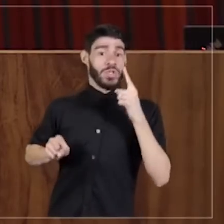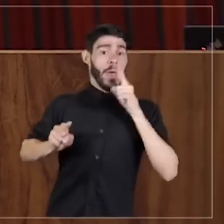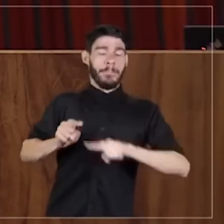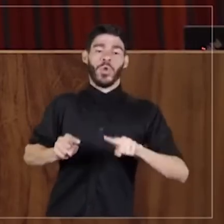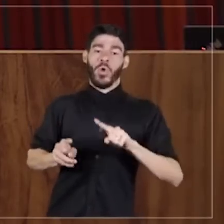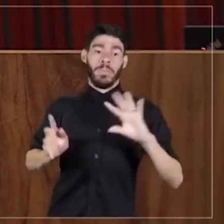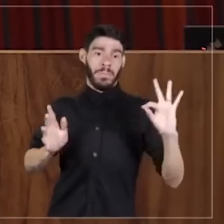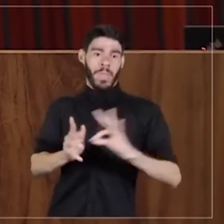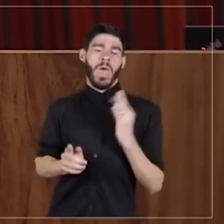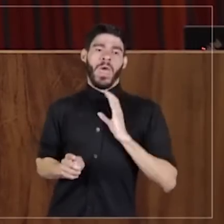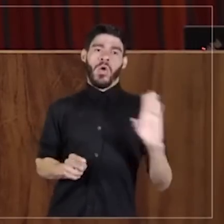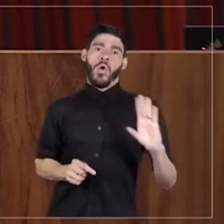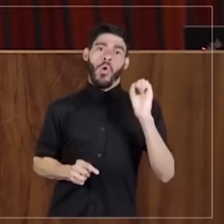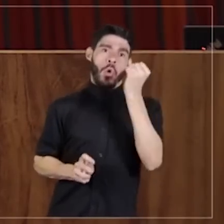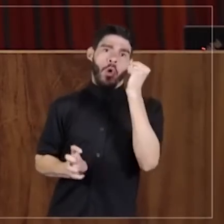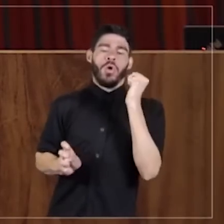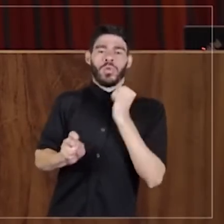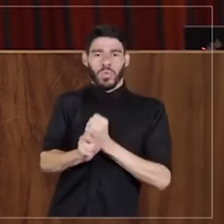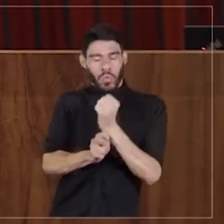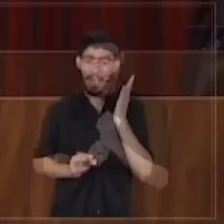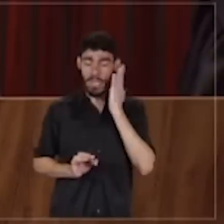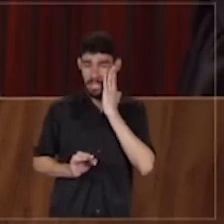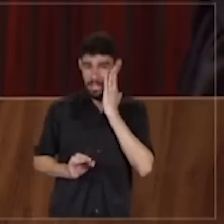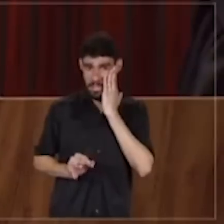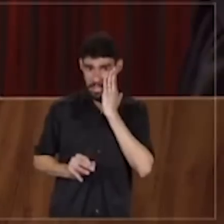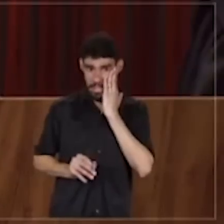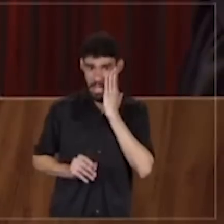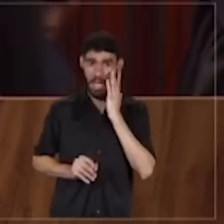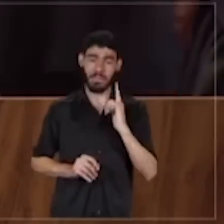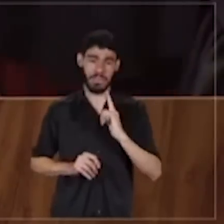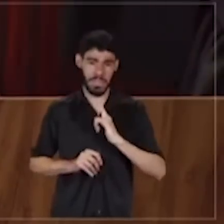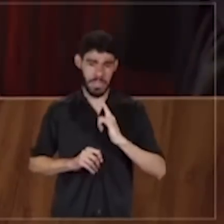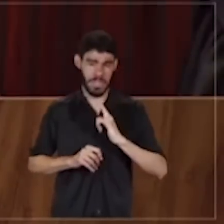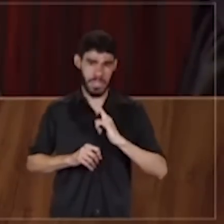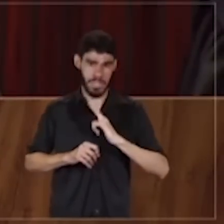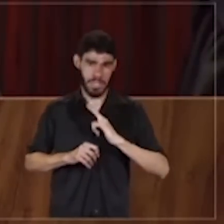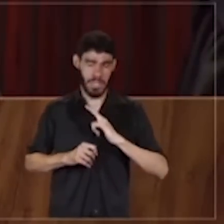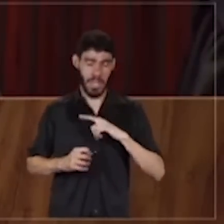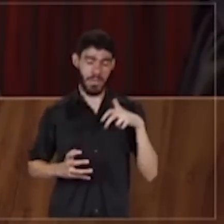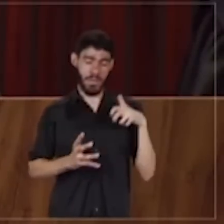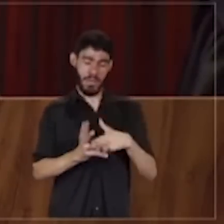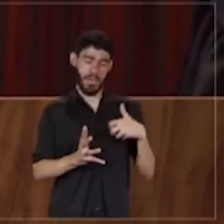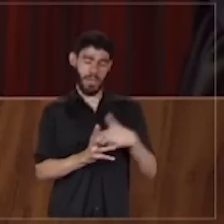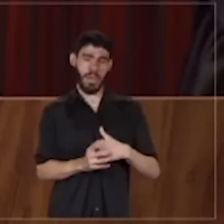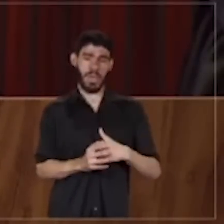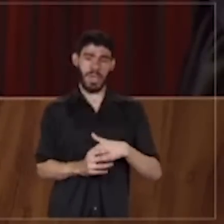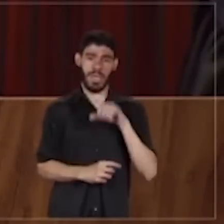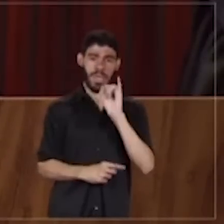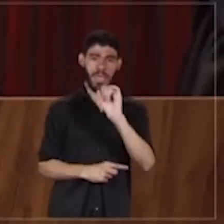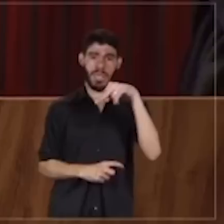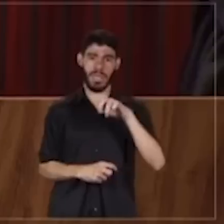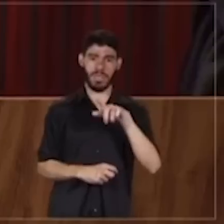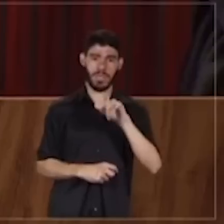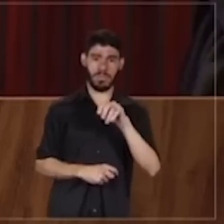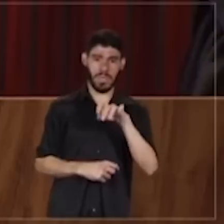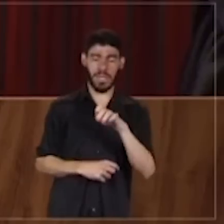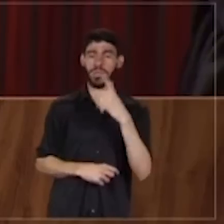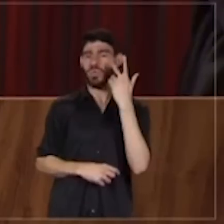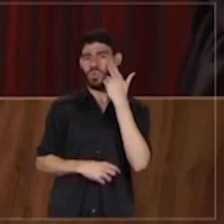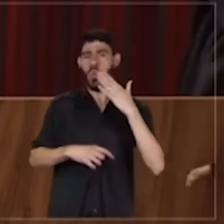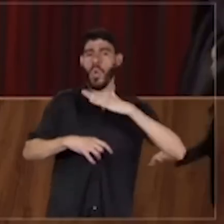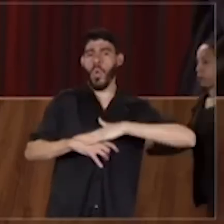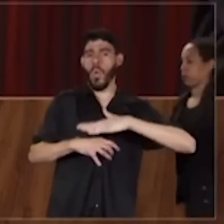8 anos seguintes ao pleito de 2022. A medida ou sanção de inelegibilidade é de